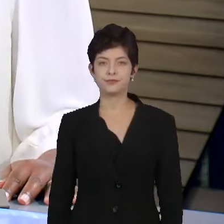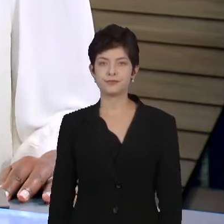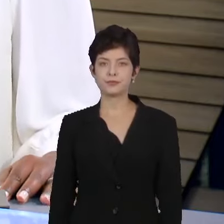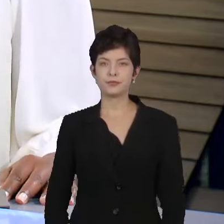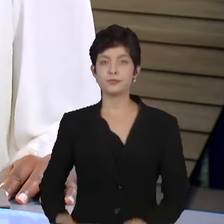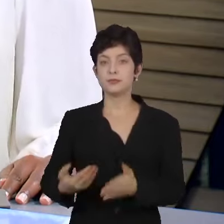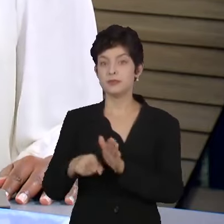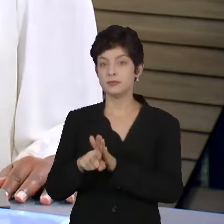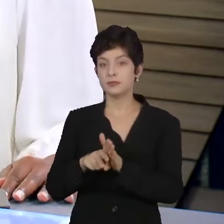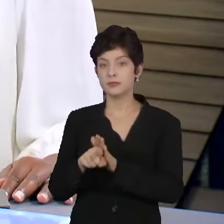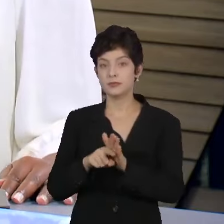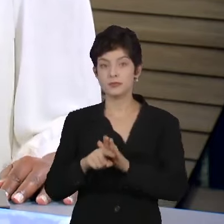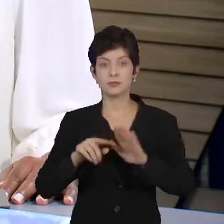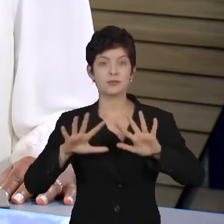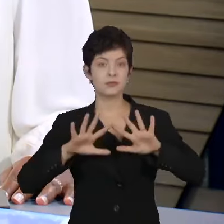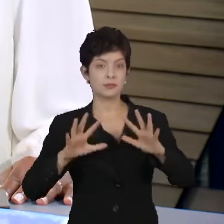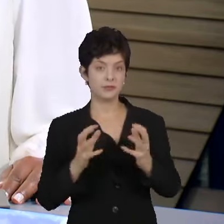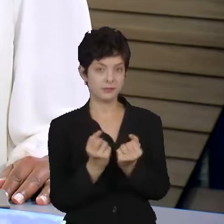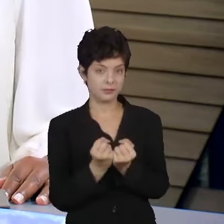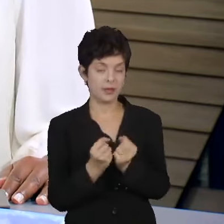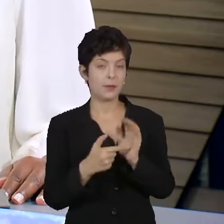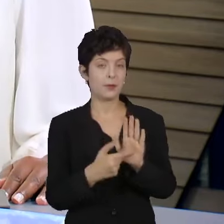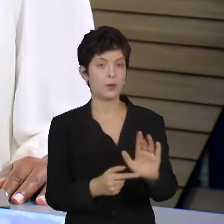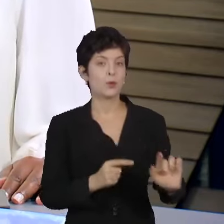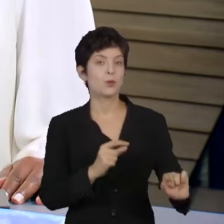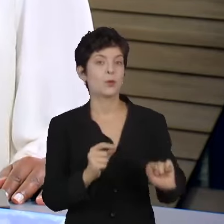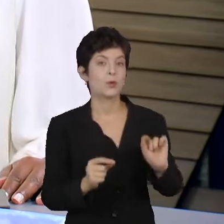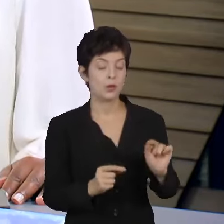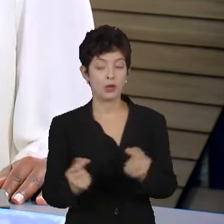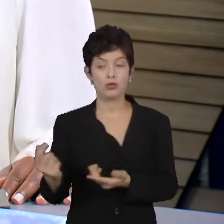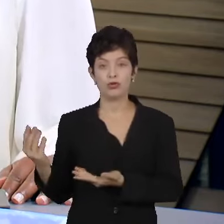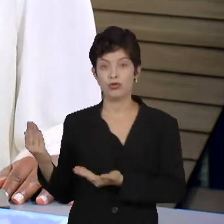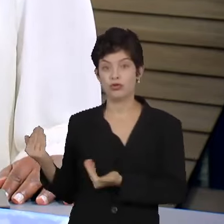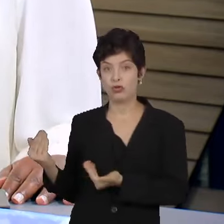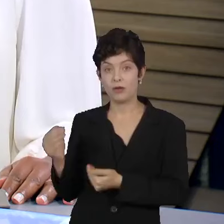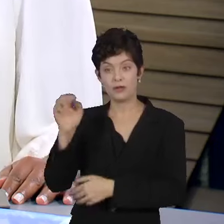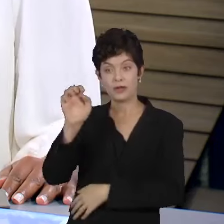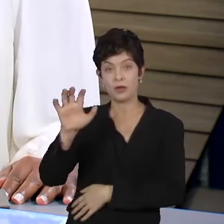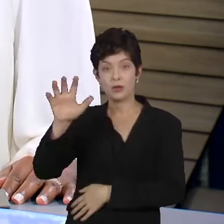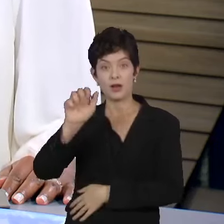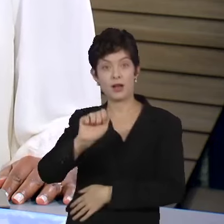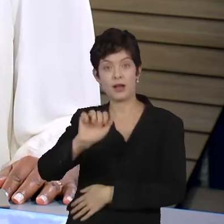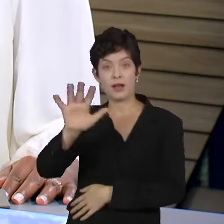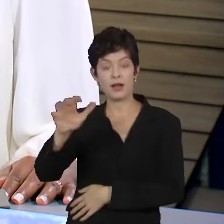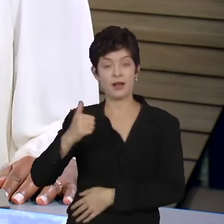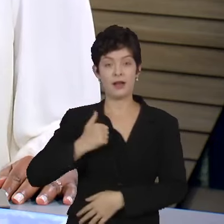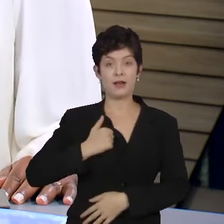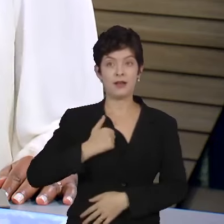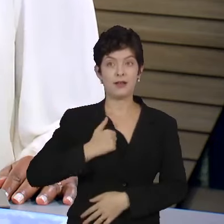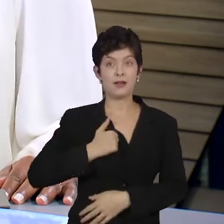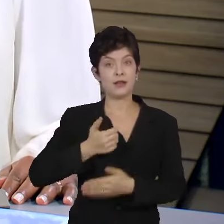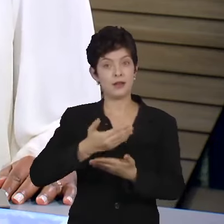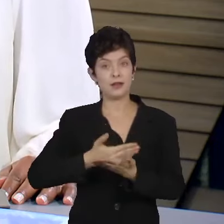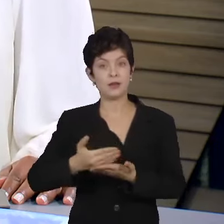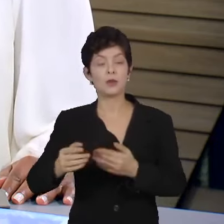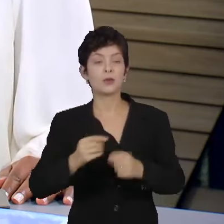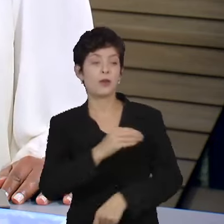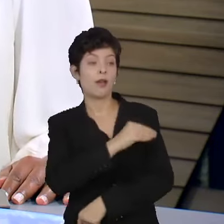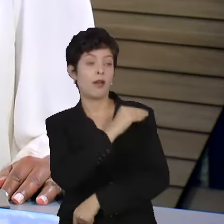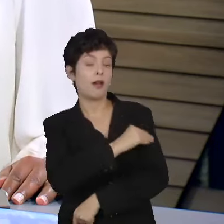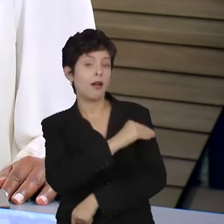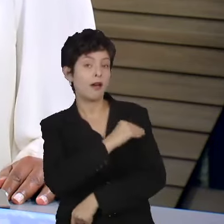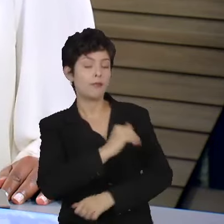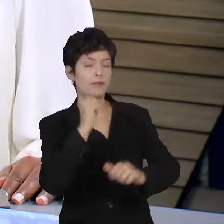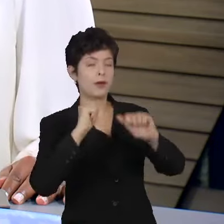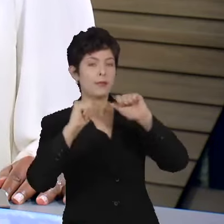um estudo da Organização Mundial da Saúde mostra que jovens da Europa Ásia e Canadá estão iniciando consumo de álcool